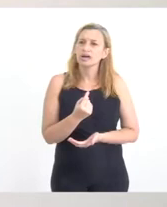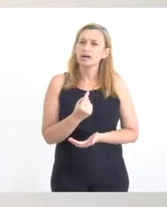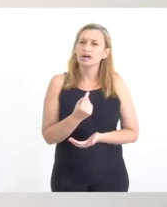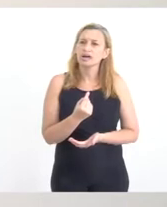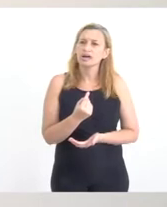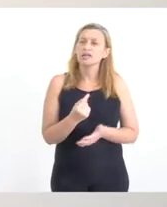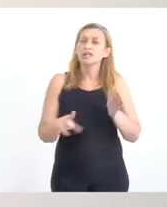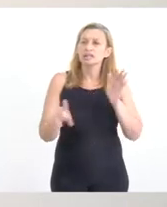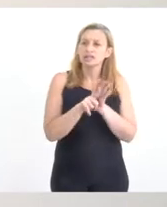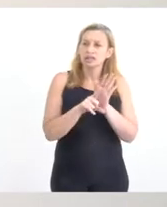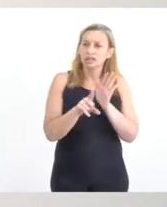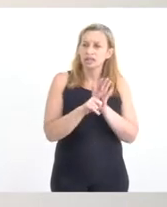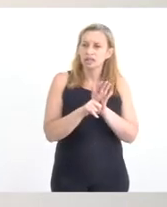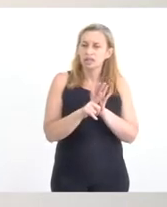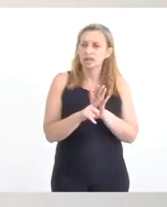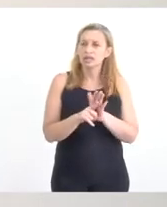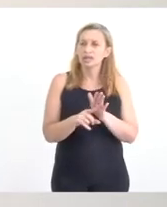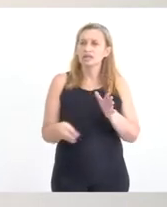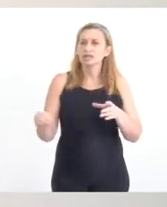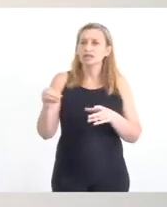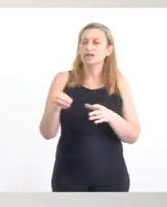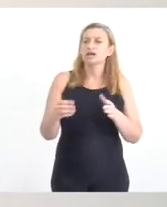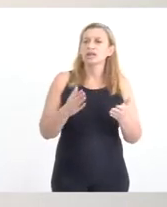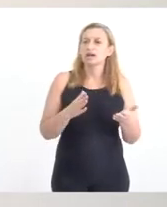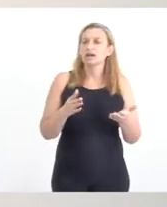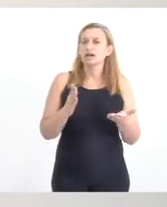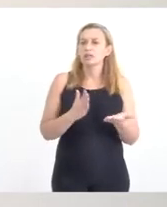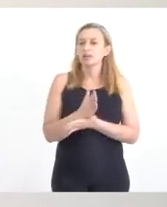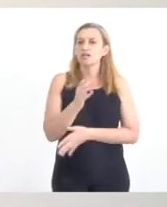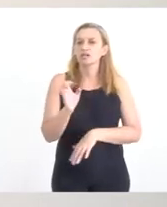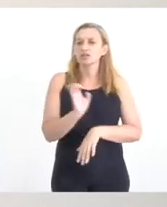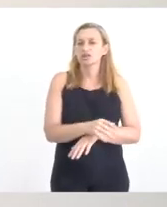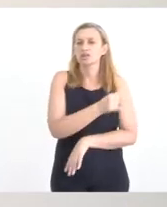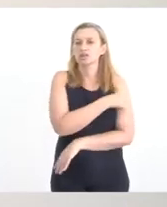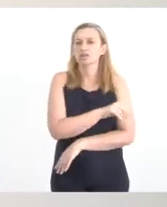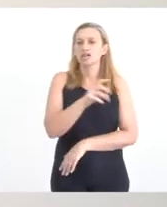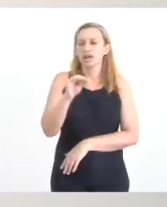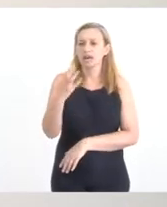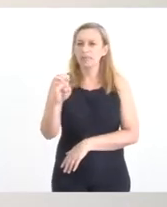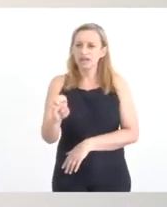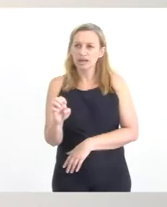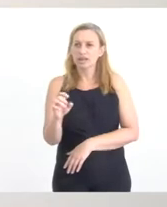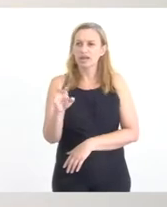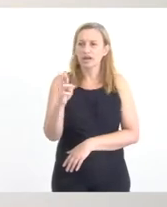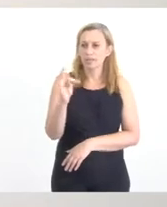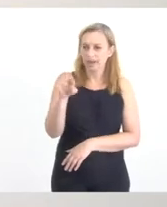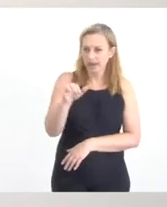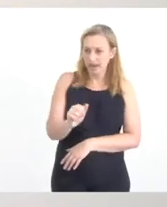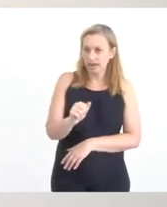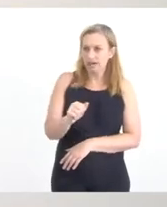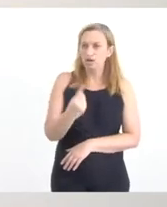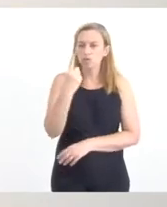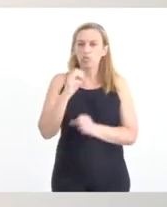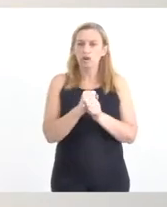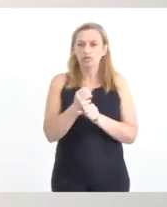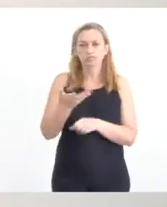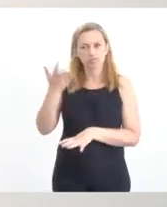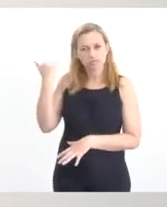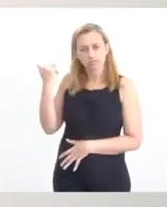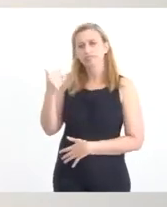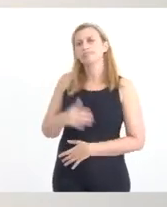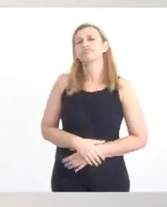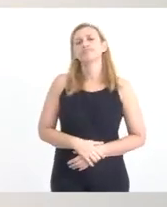essa lei em vigor ou no estado do Rio de Janeiro a Emily Rebeca foram mortas há exatos um ano atrás